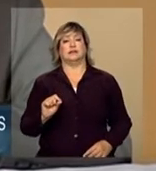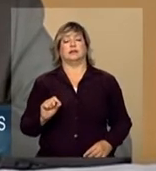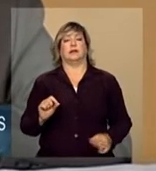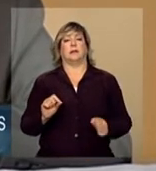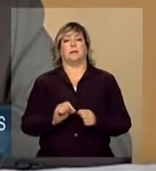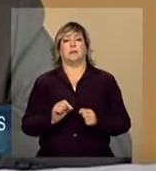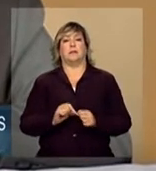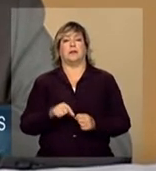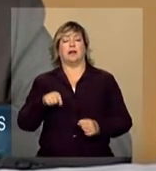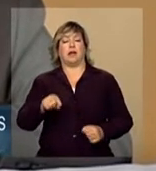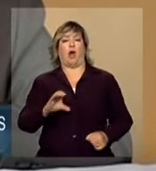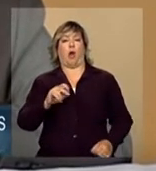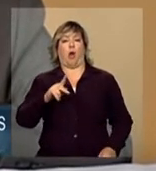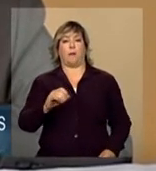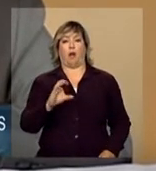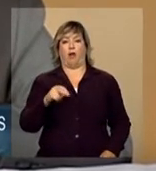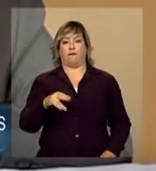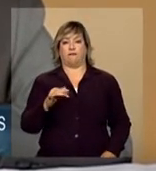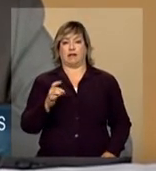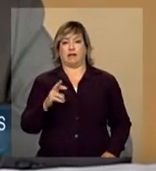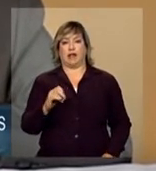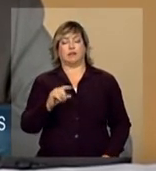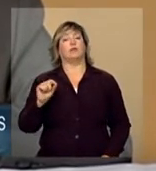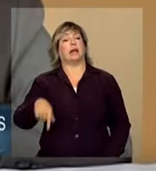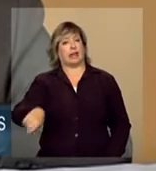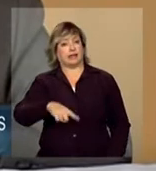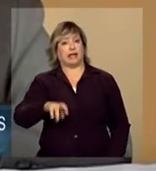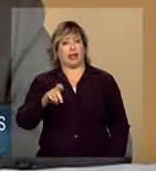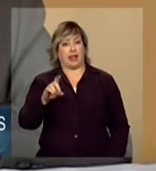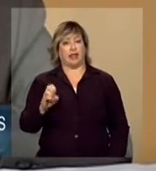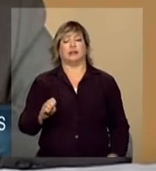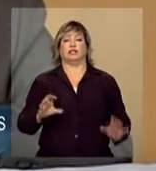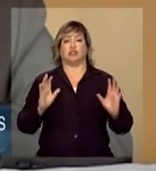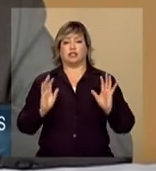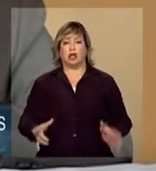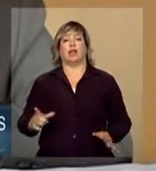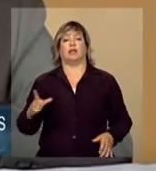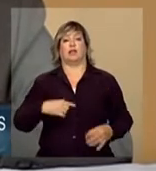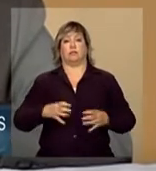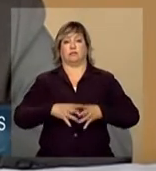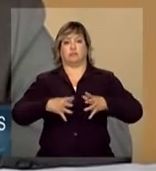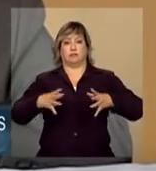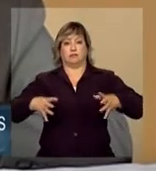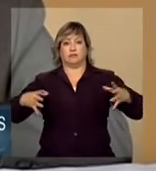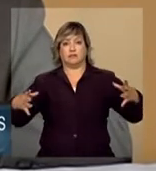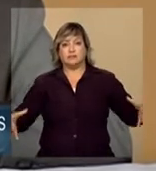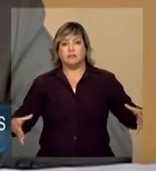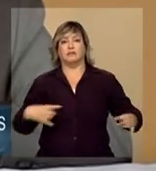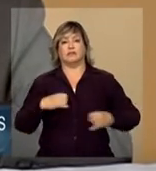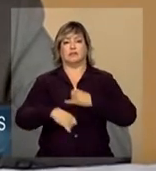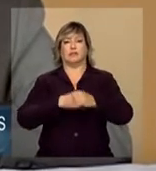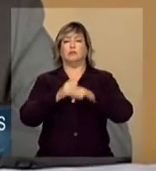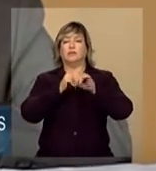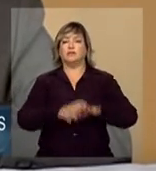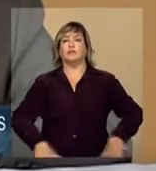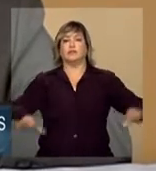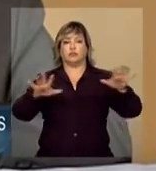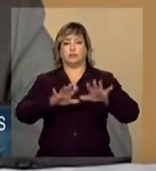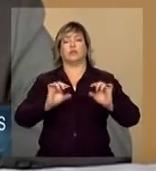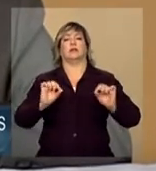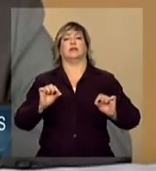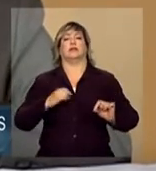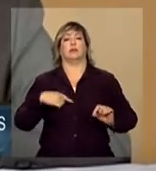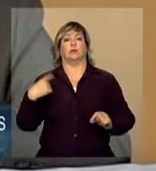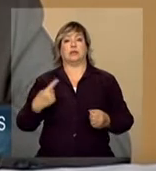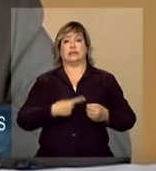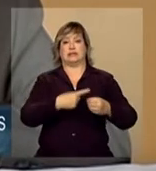das Confederações. E essas redes elas já estão sendo ampliadas, então, para atender a periferia das grandes cidades,